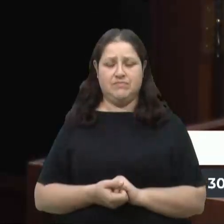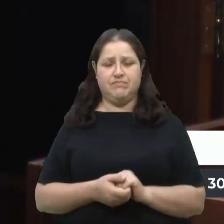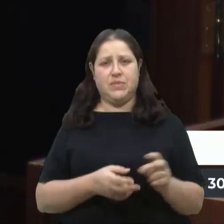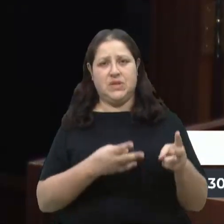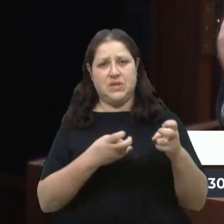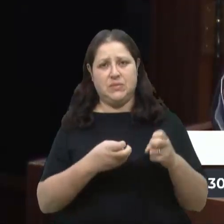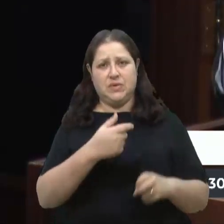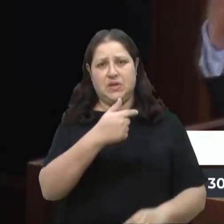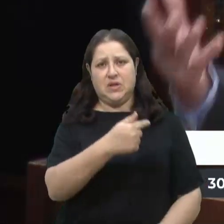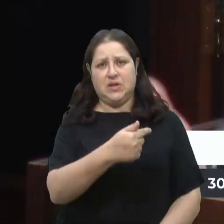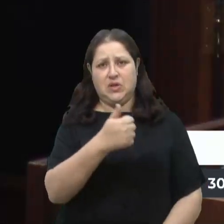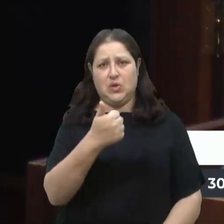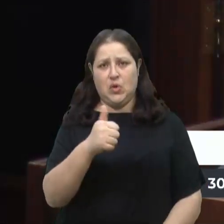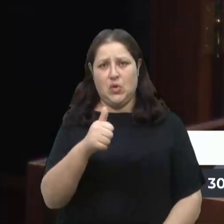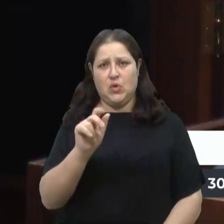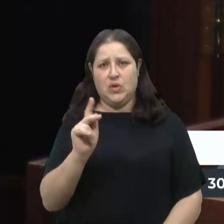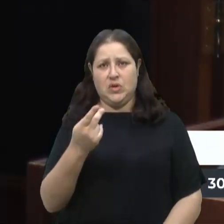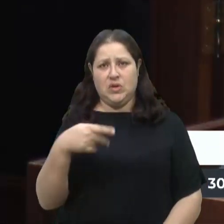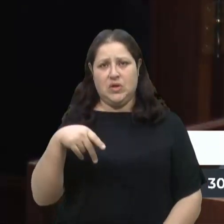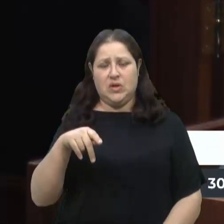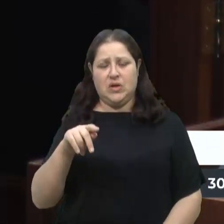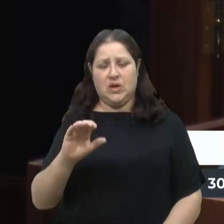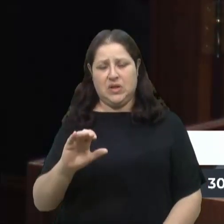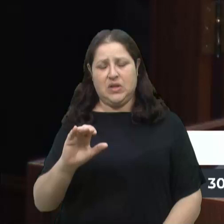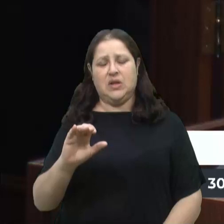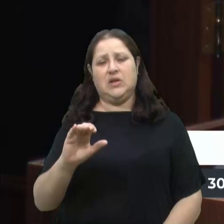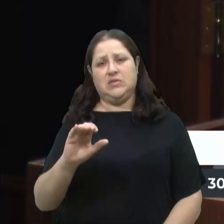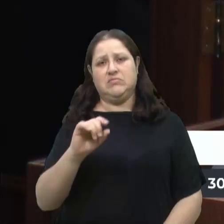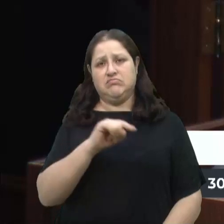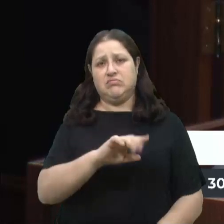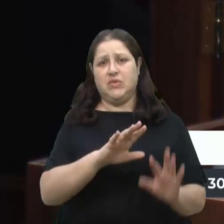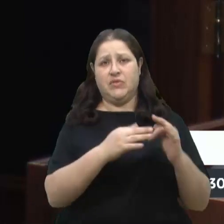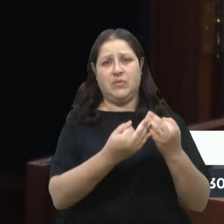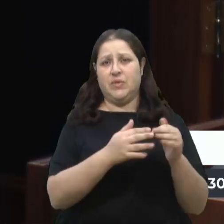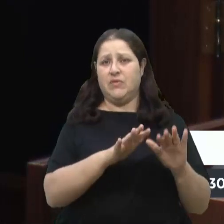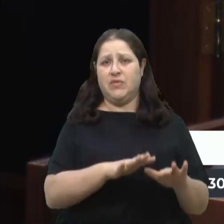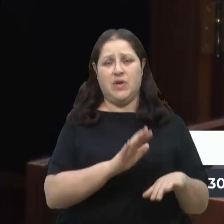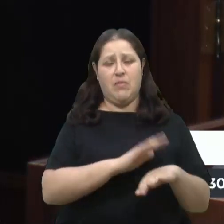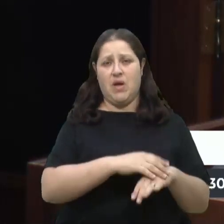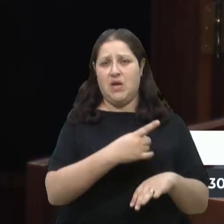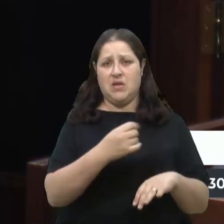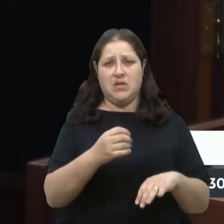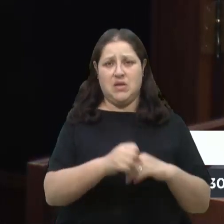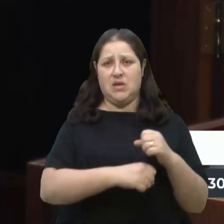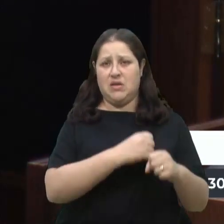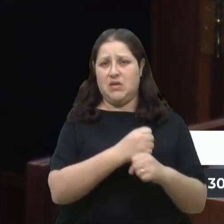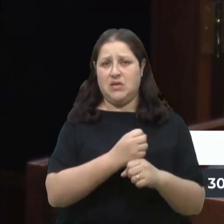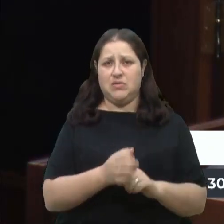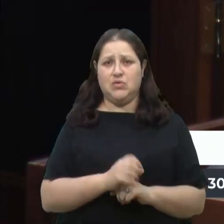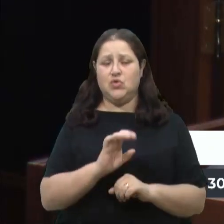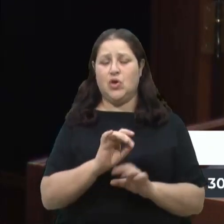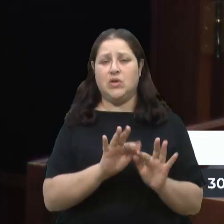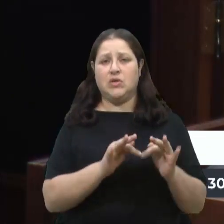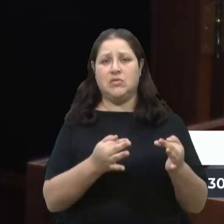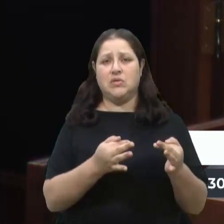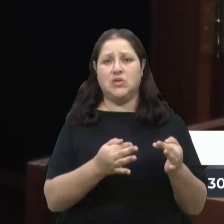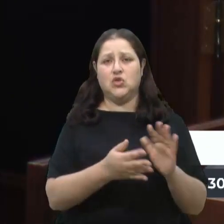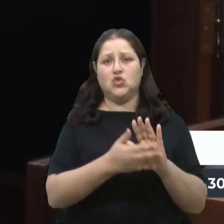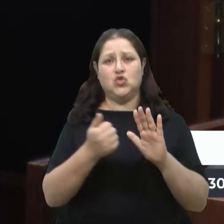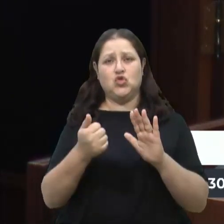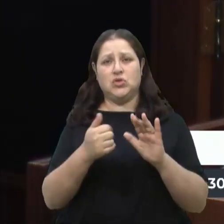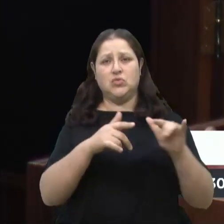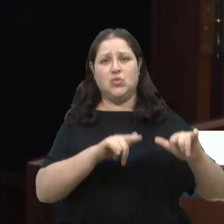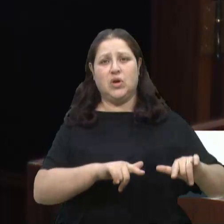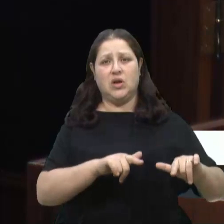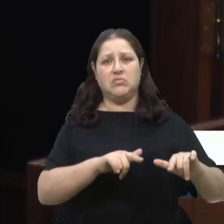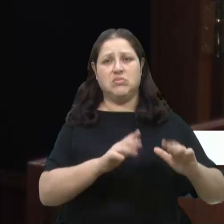hectares de famílias que estão lá há mais de 100 anos. Simplesmente tira e pronto. Então esse é o caminho, né, que a gente está tomando.